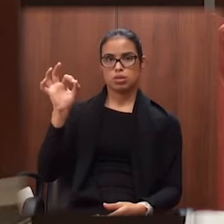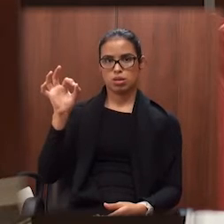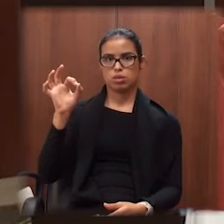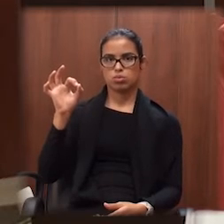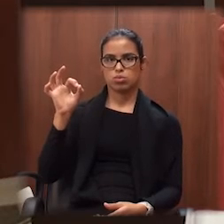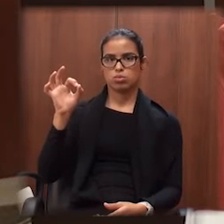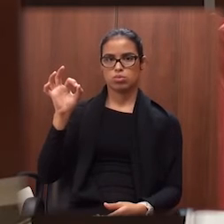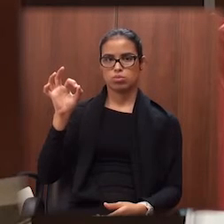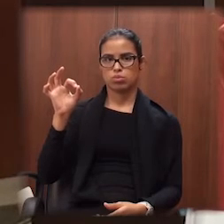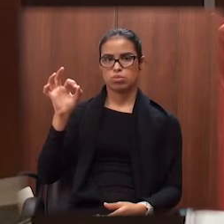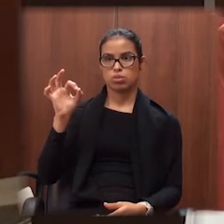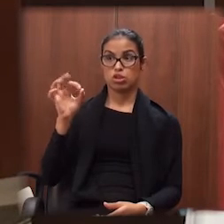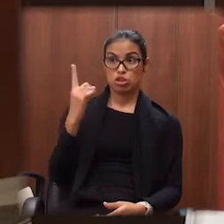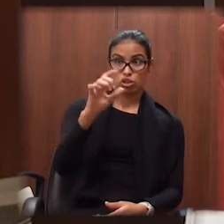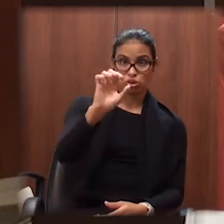desses 18